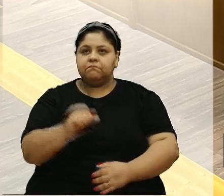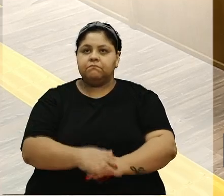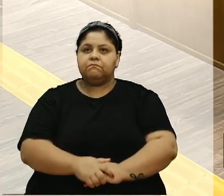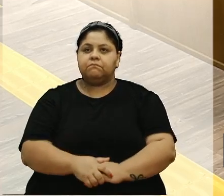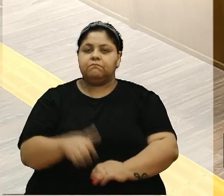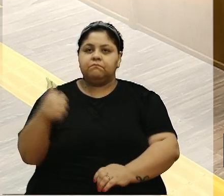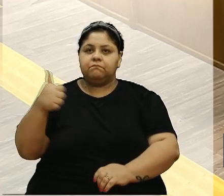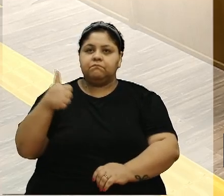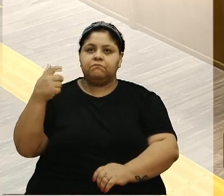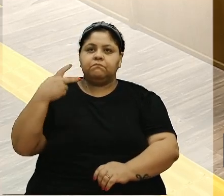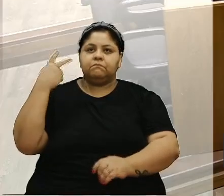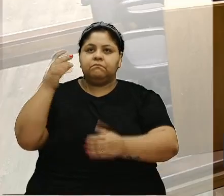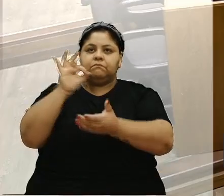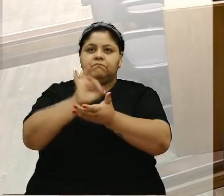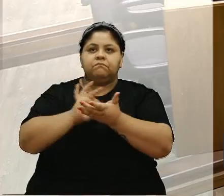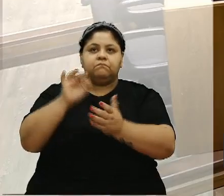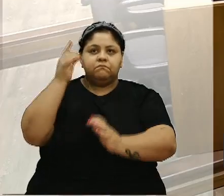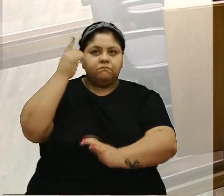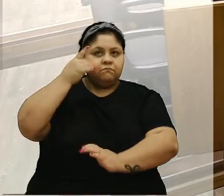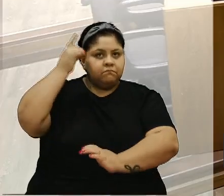Primeiro vereador inscrito, vereador Lucas Gil.